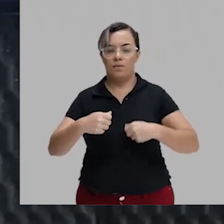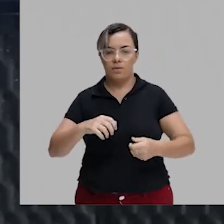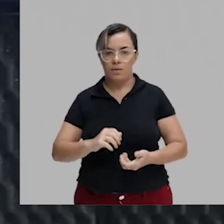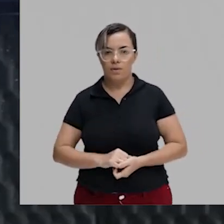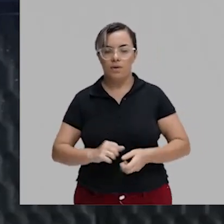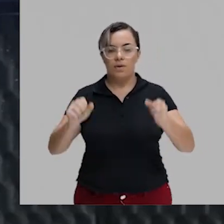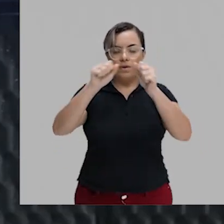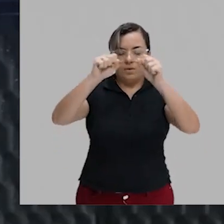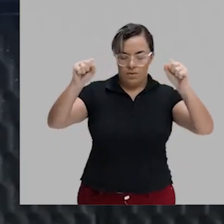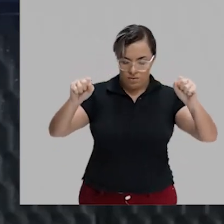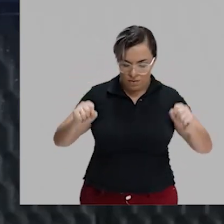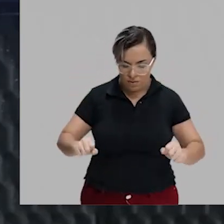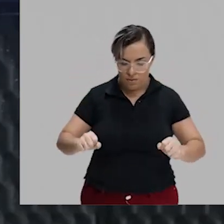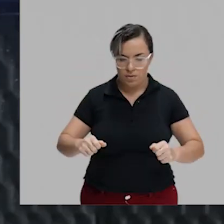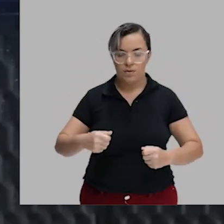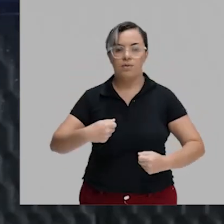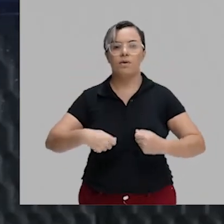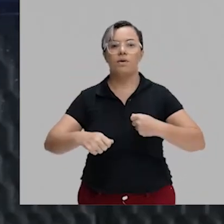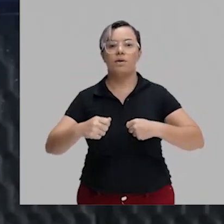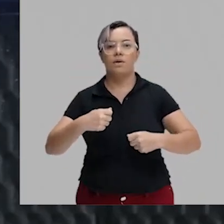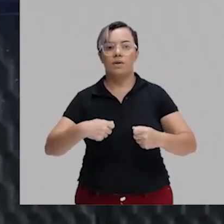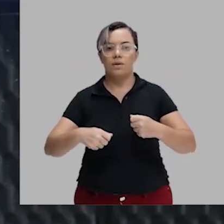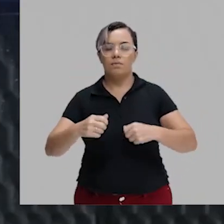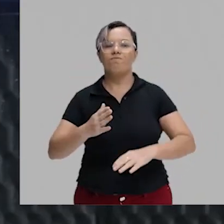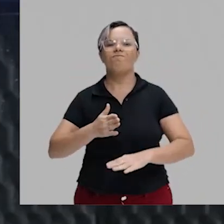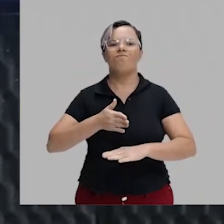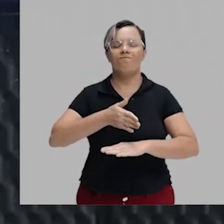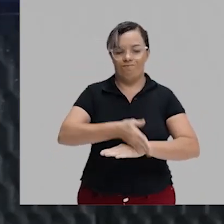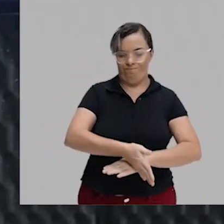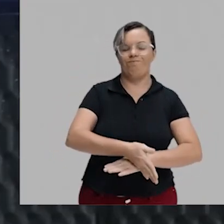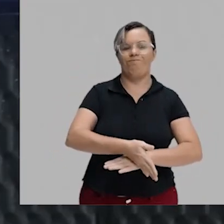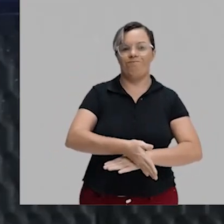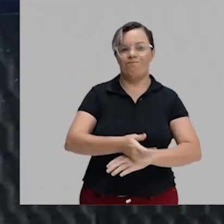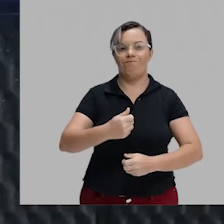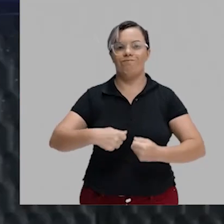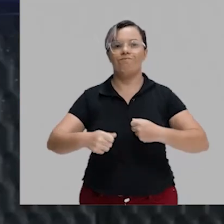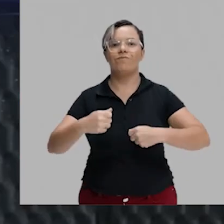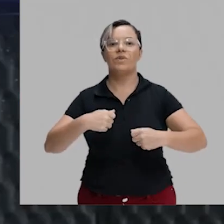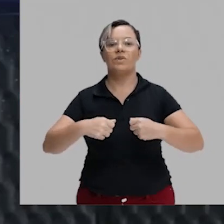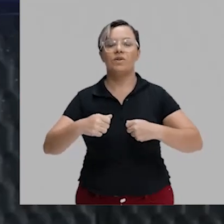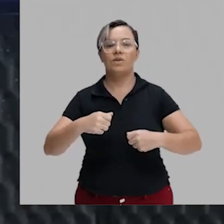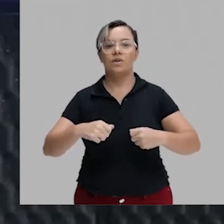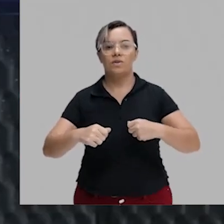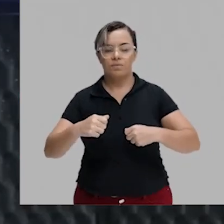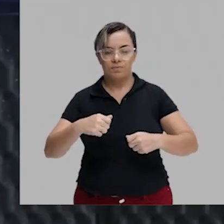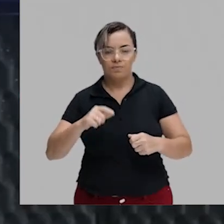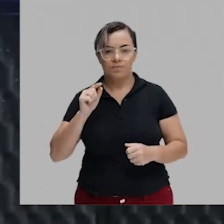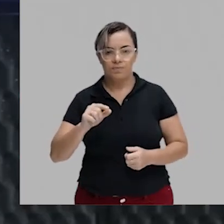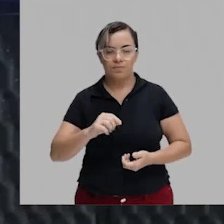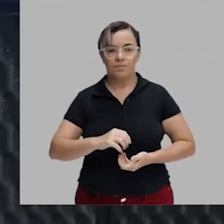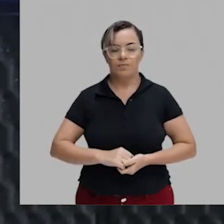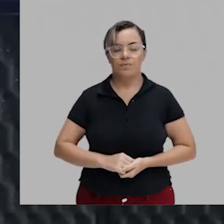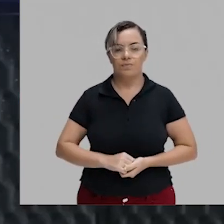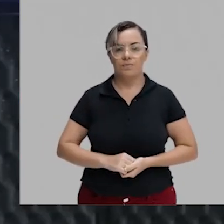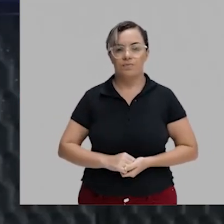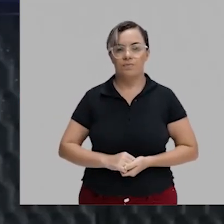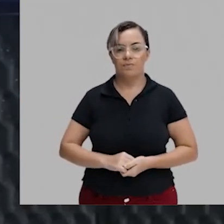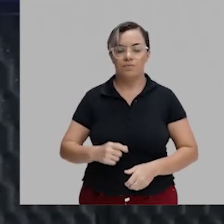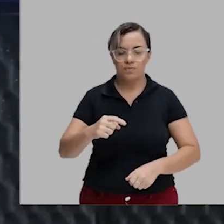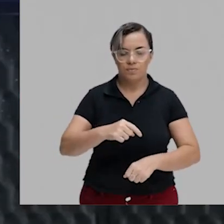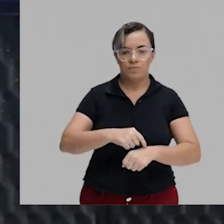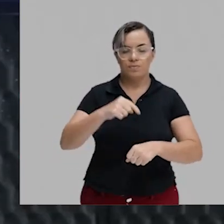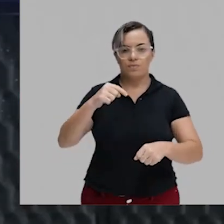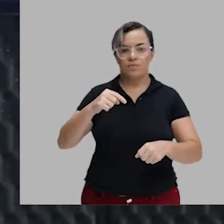mercantilismo, os estados, eles vão intervir na economia. E no momento em que você está tendo